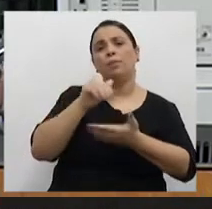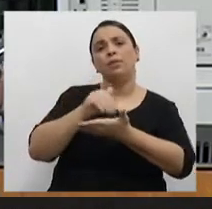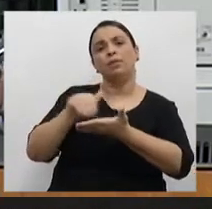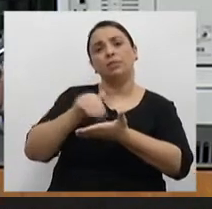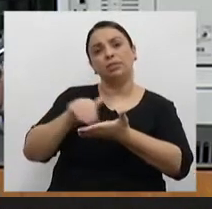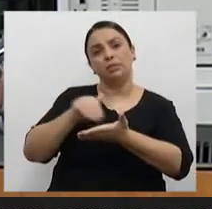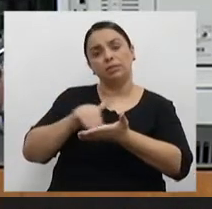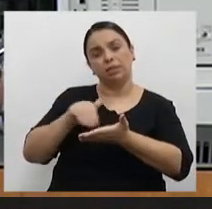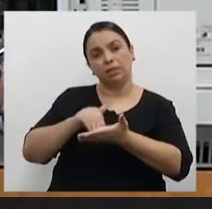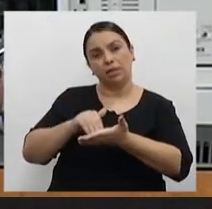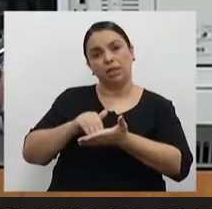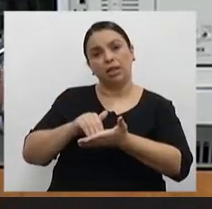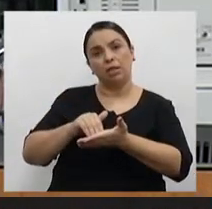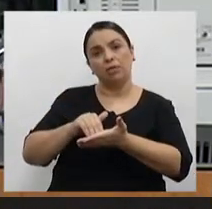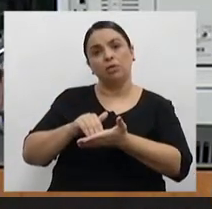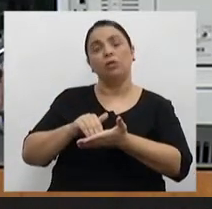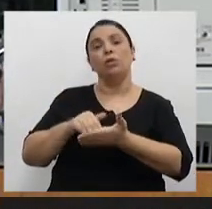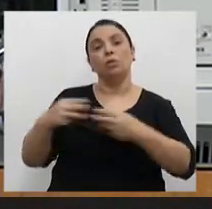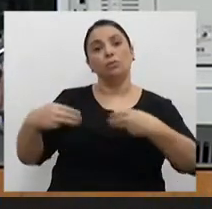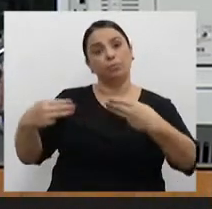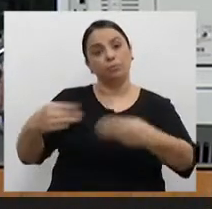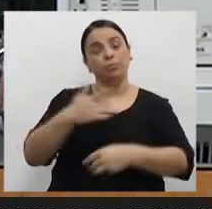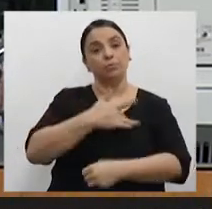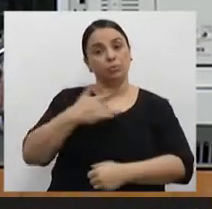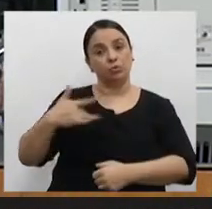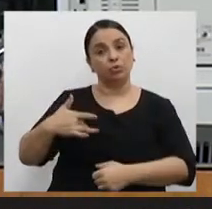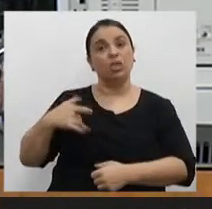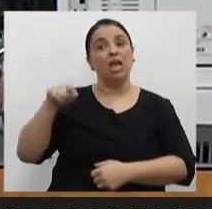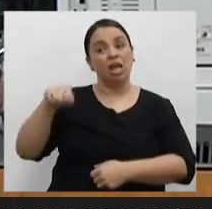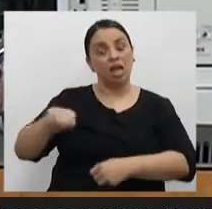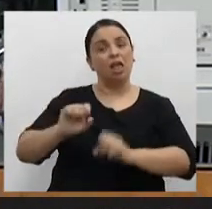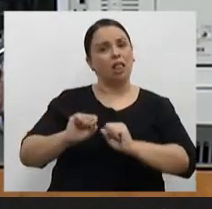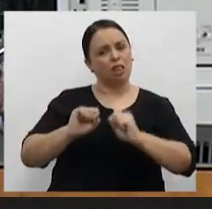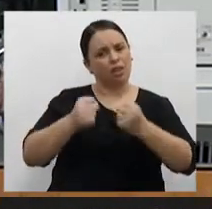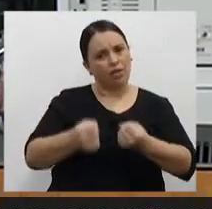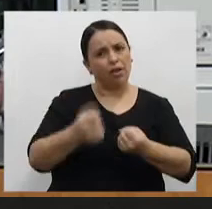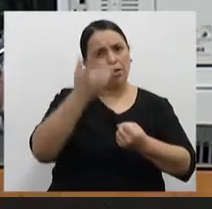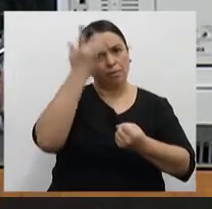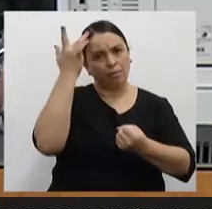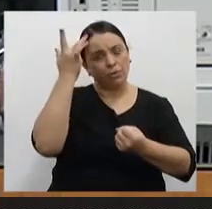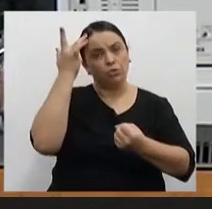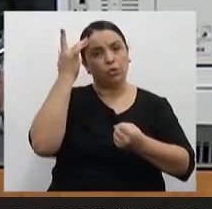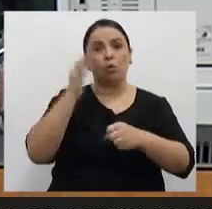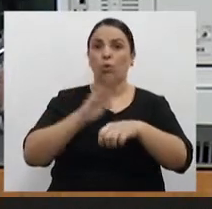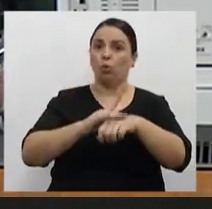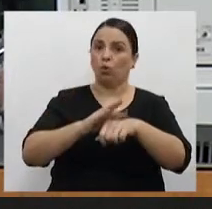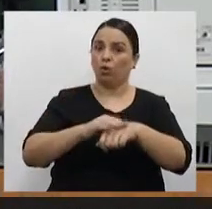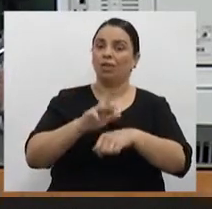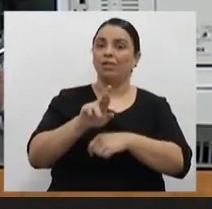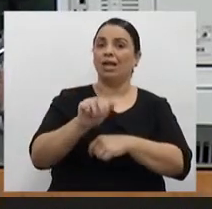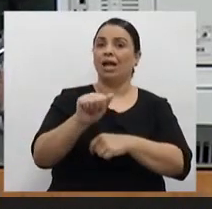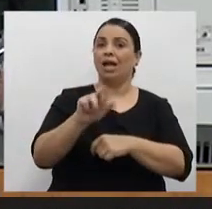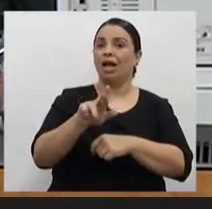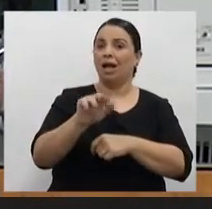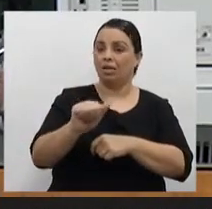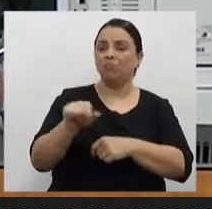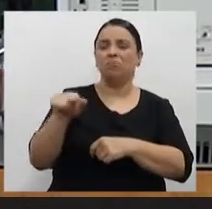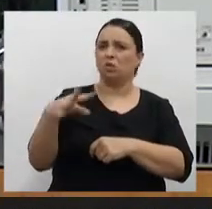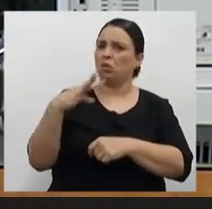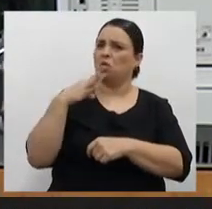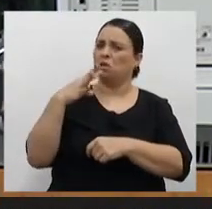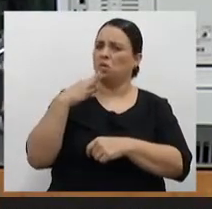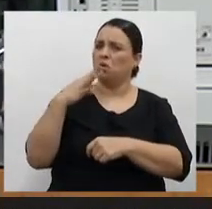das pessoas com doenças raras, um grande entendedor do assunto. Temos aqui hoje nos